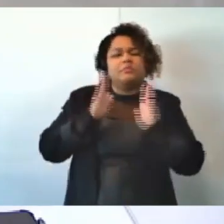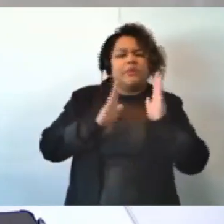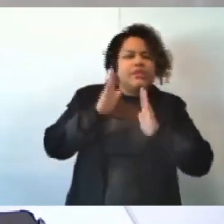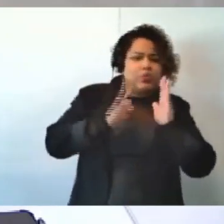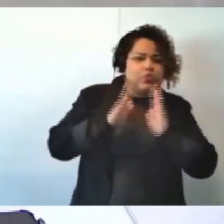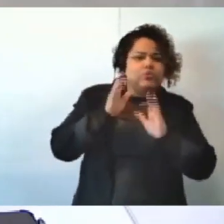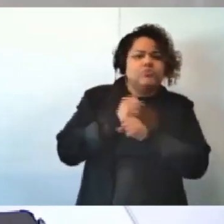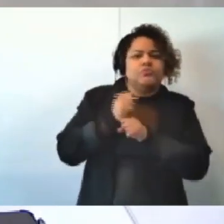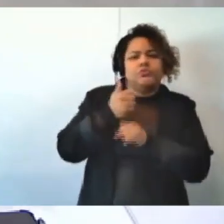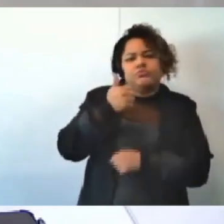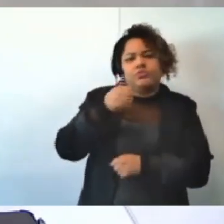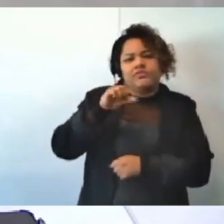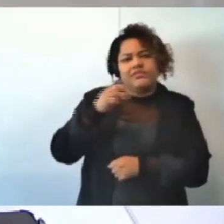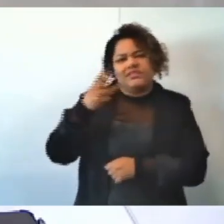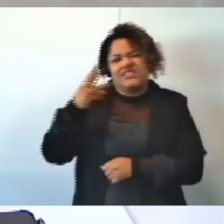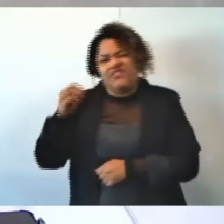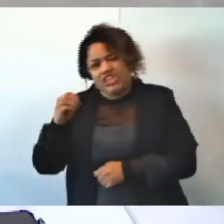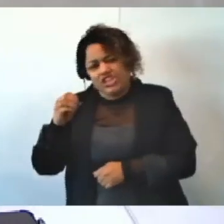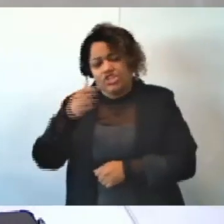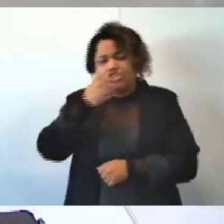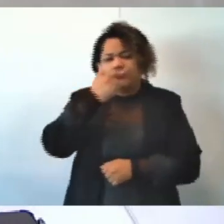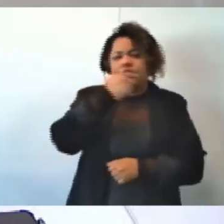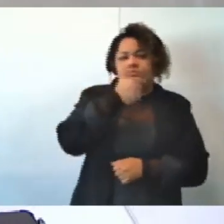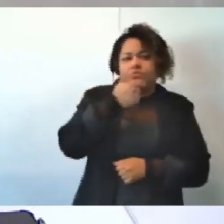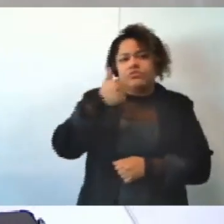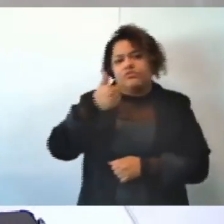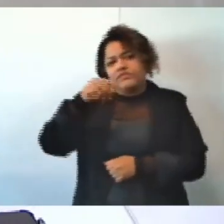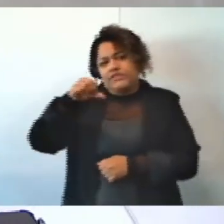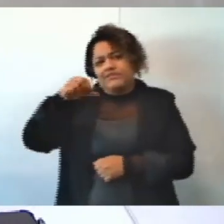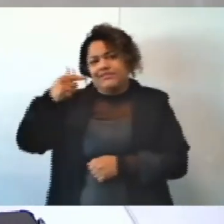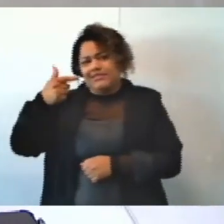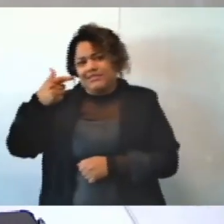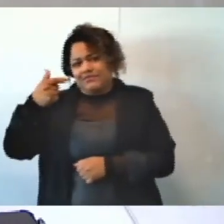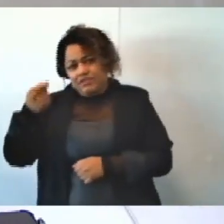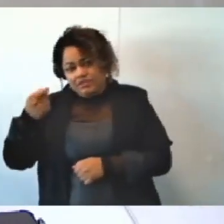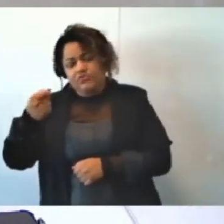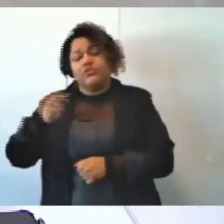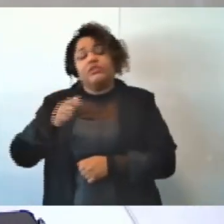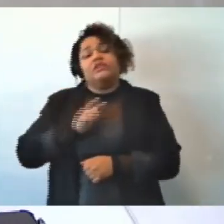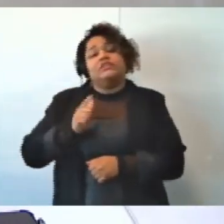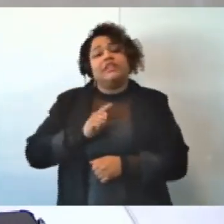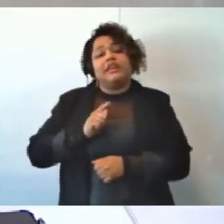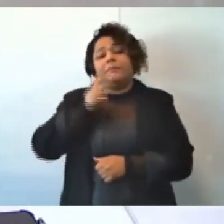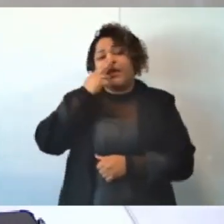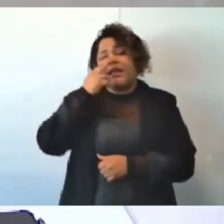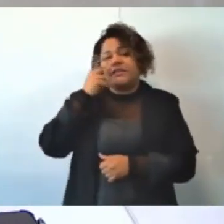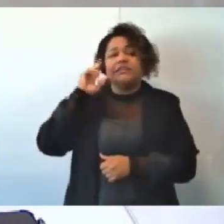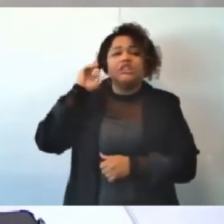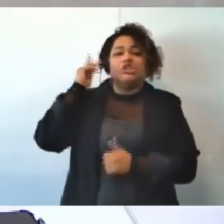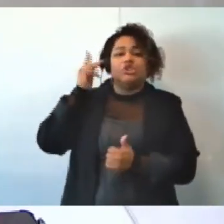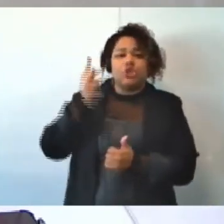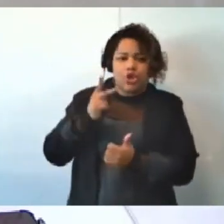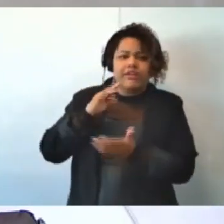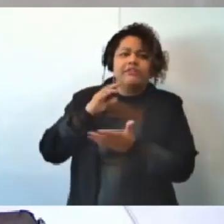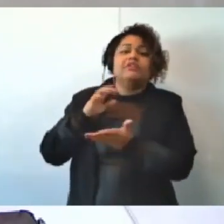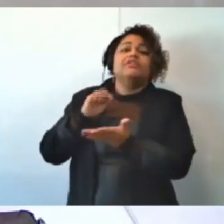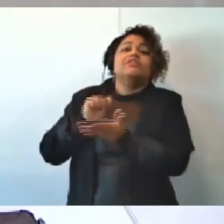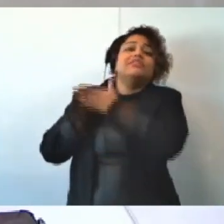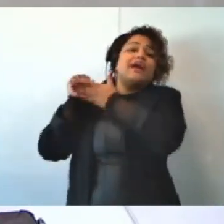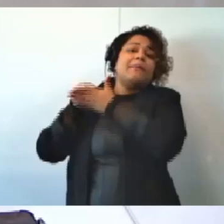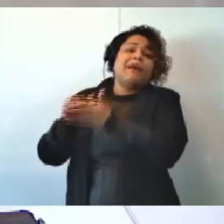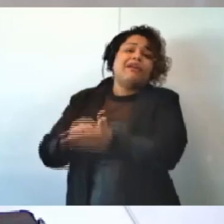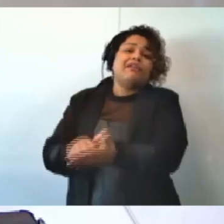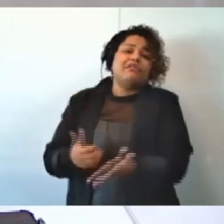revitalização para a nossa história está sendo apagada. O próprio projeto da rua